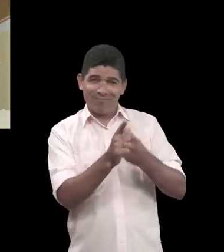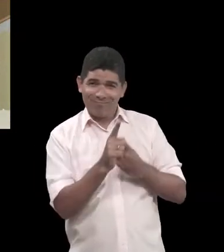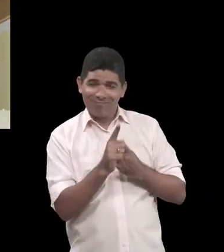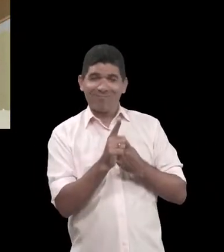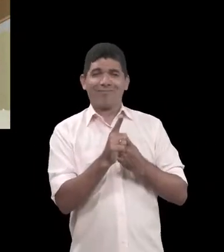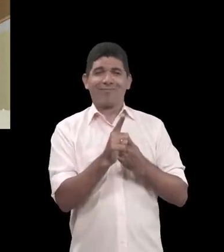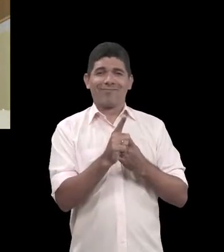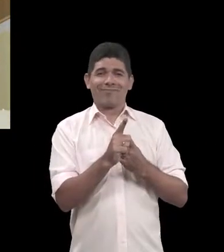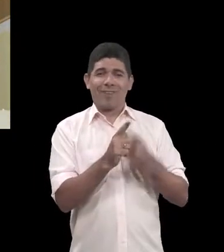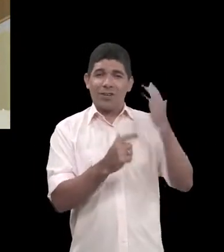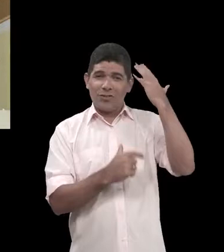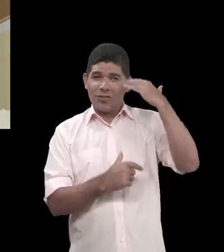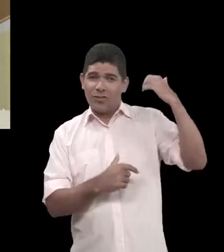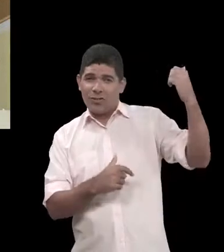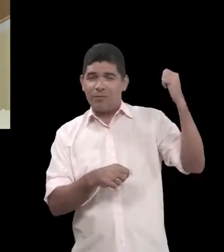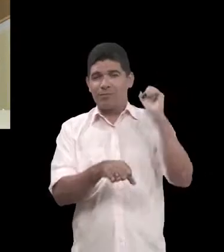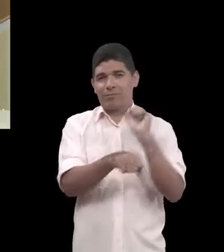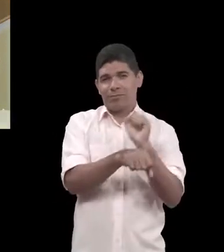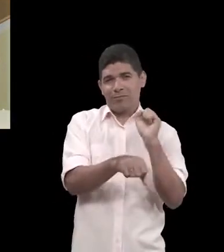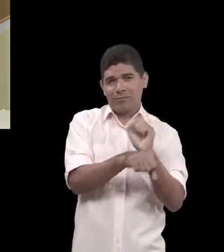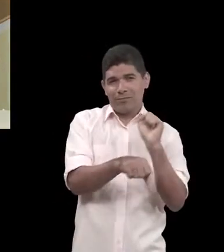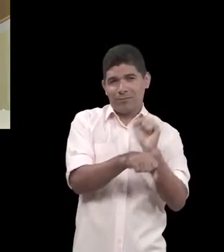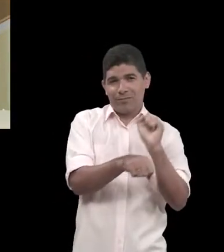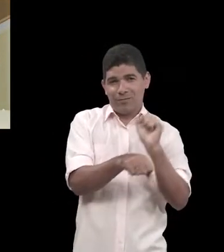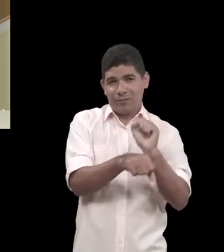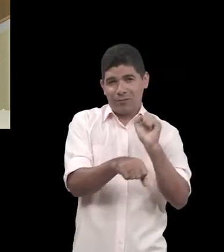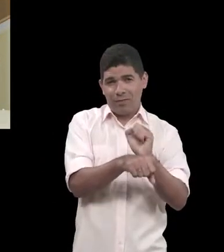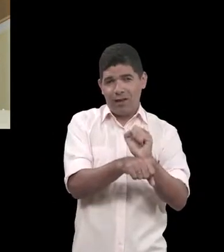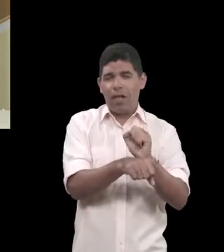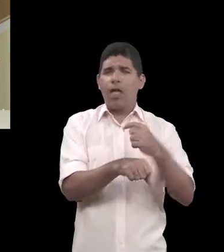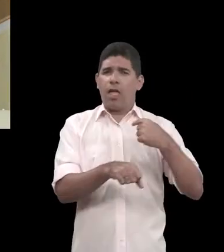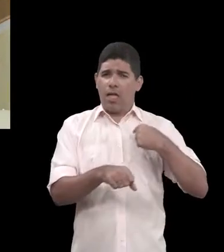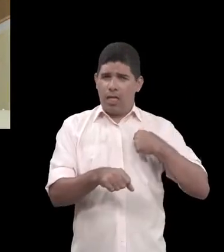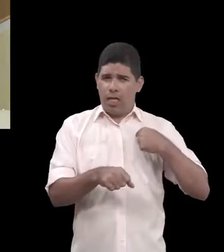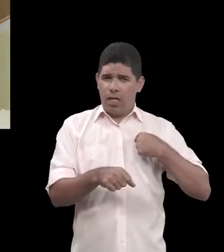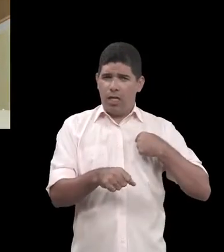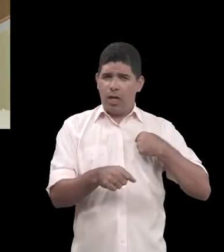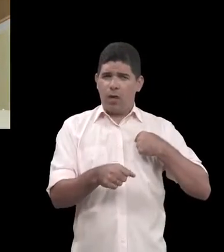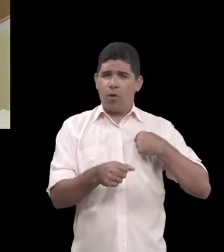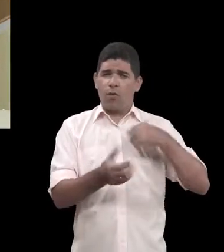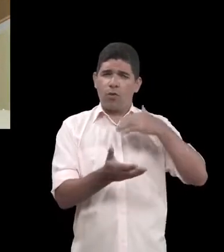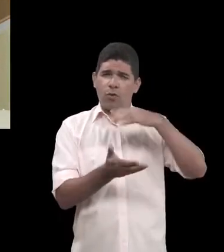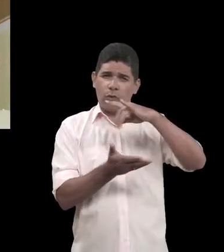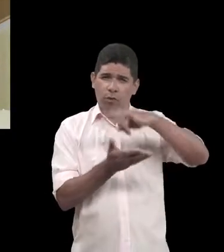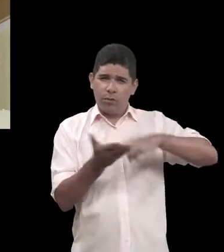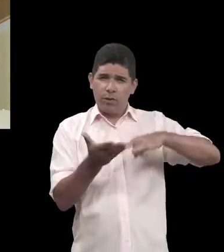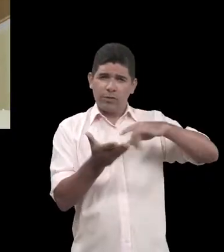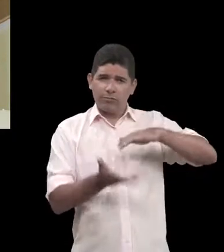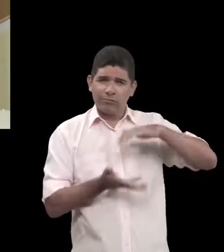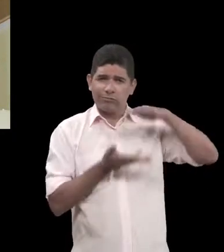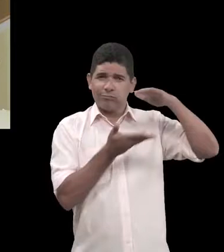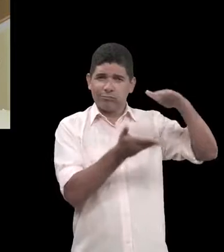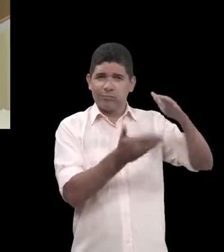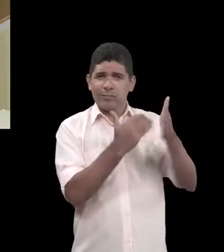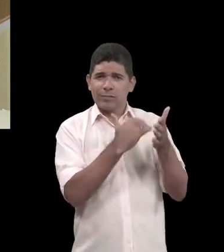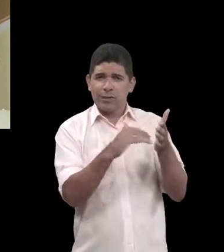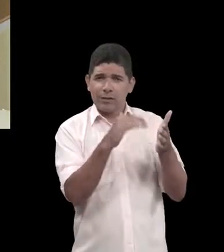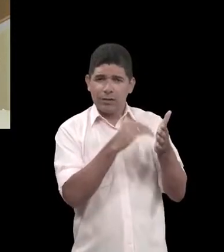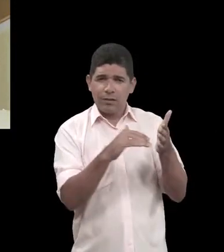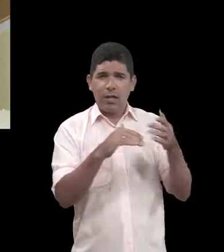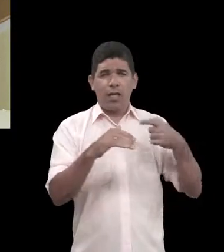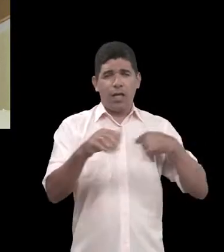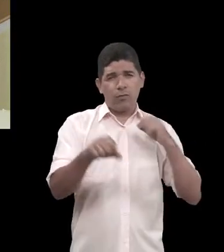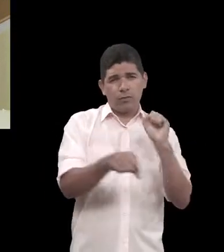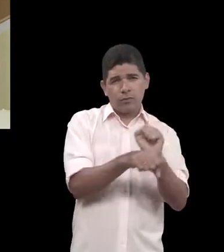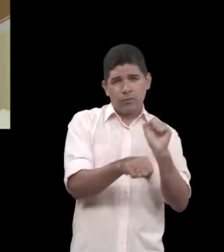e, bom, eu estou aguardando, vou levar a documentação até a secretaria, mas ficar aguardando realmente, porque tem uma questão bem maior aí que está envolvida